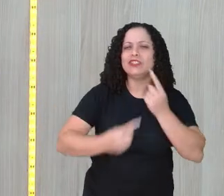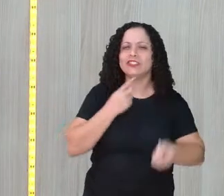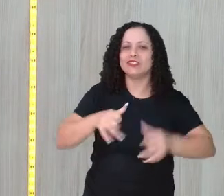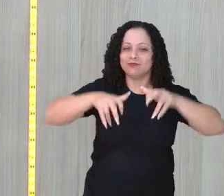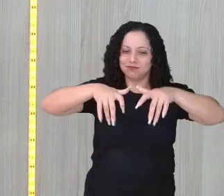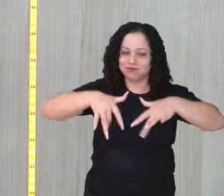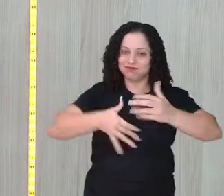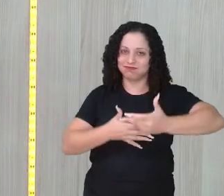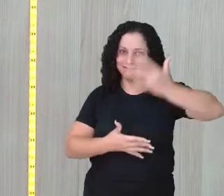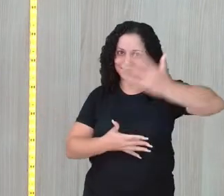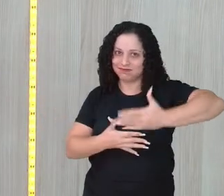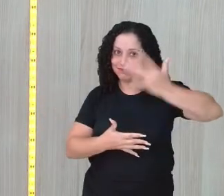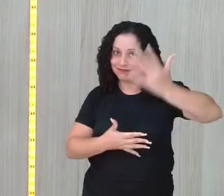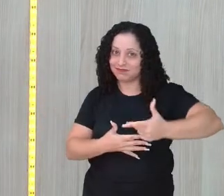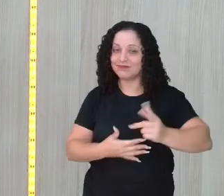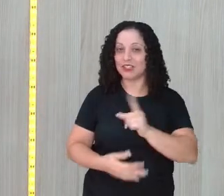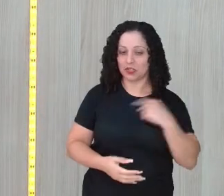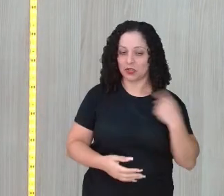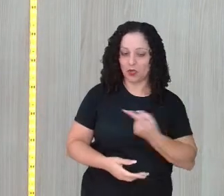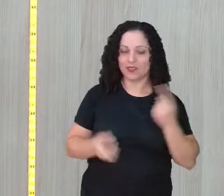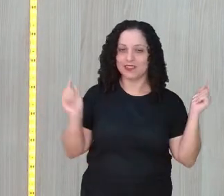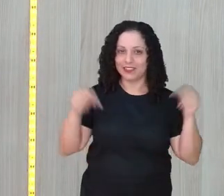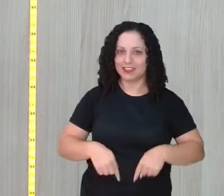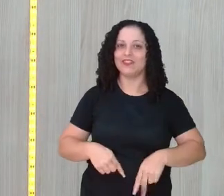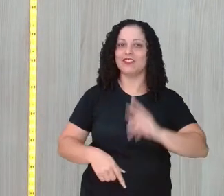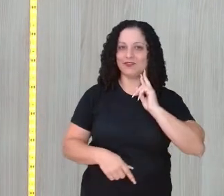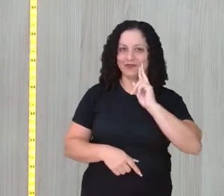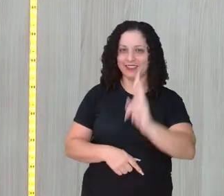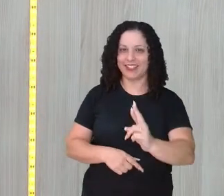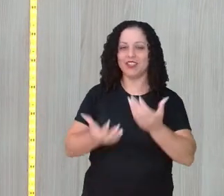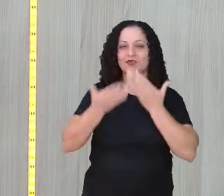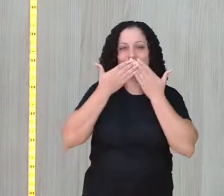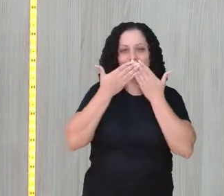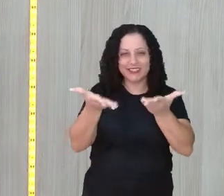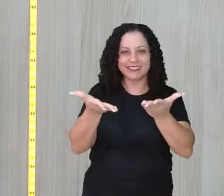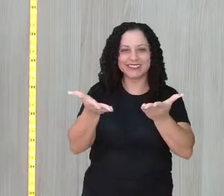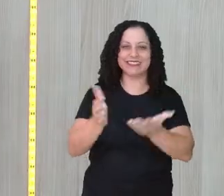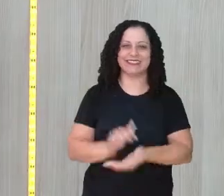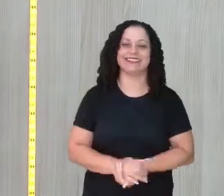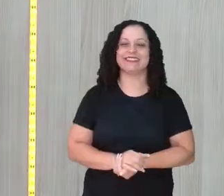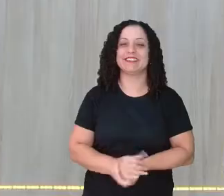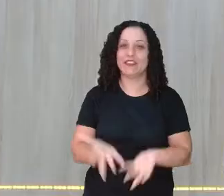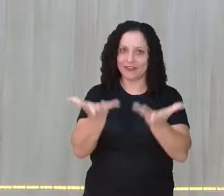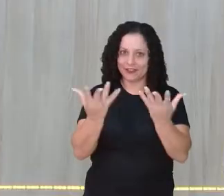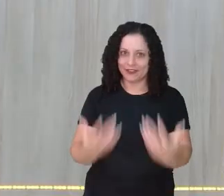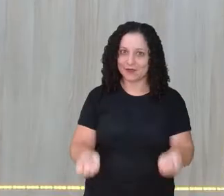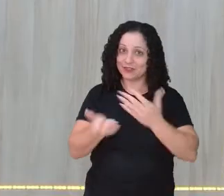no chat que a gente se comunica, tá certo? Um beijo, até daqui a pouco. Pois é, vamos